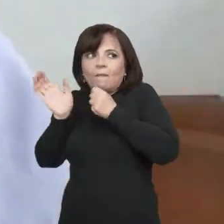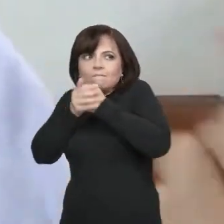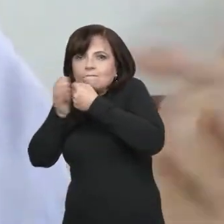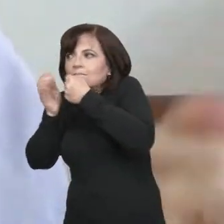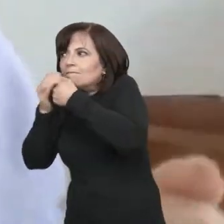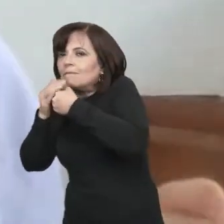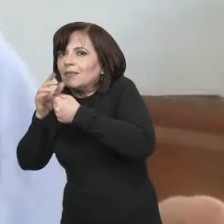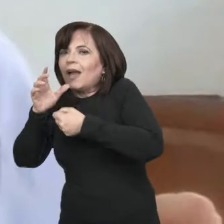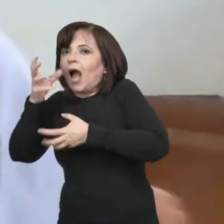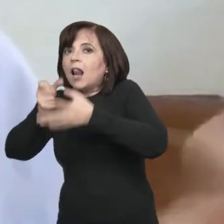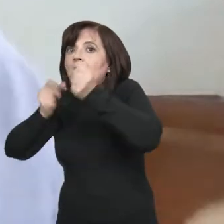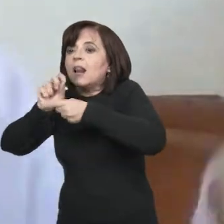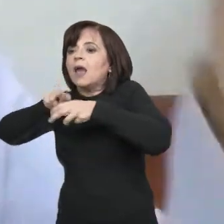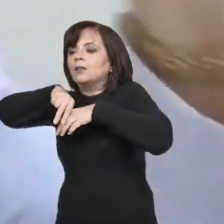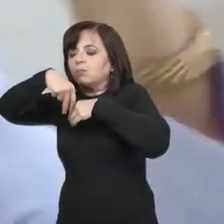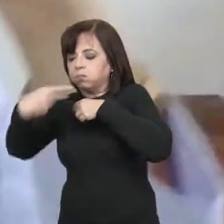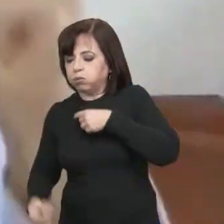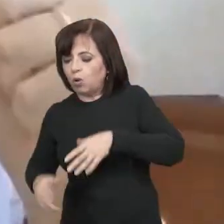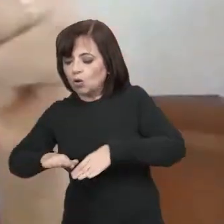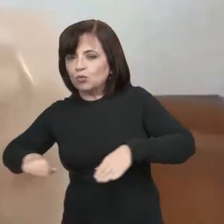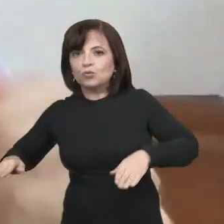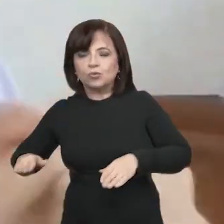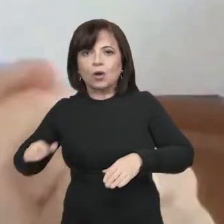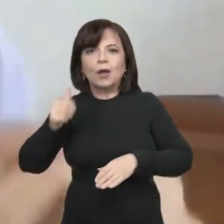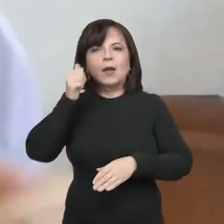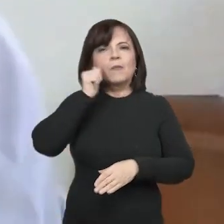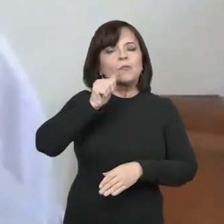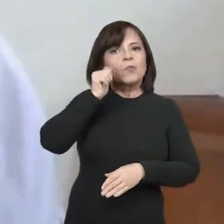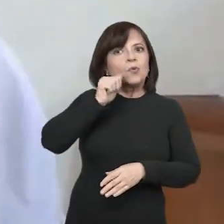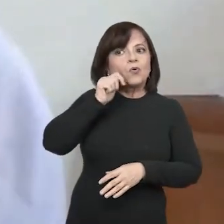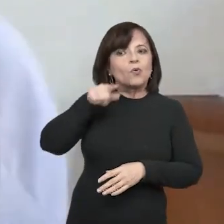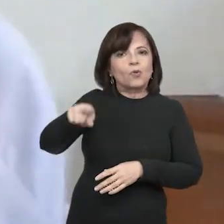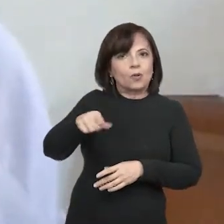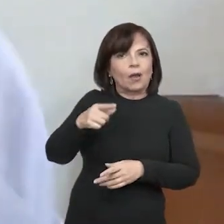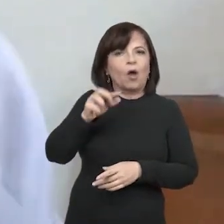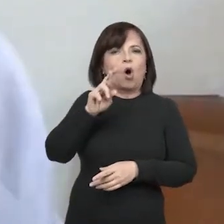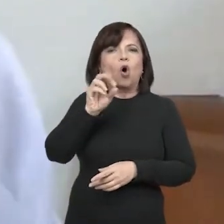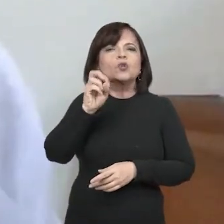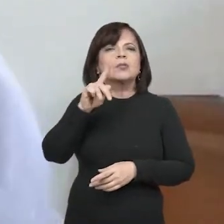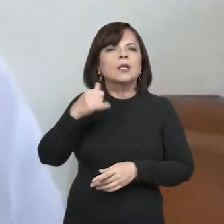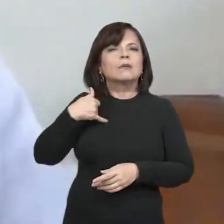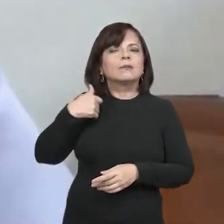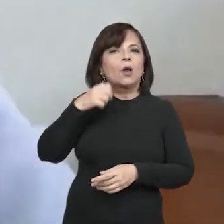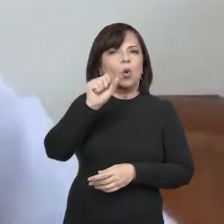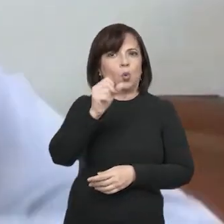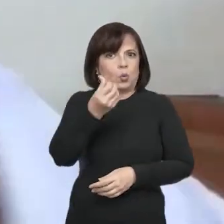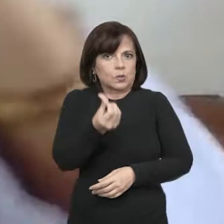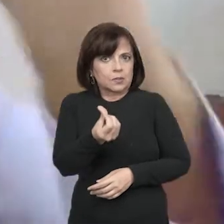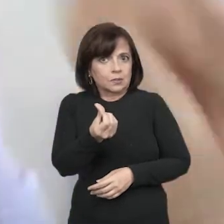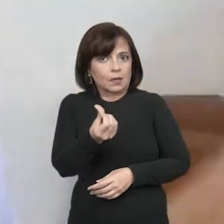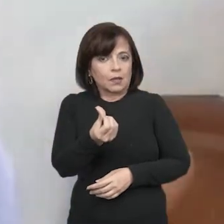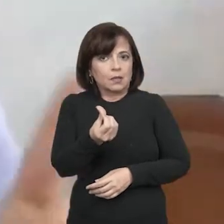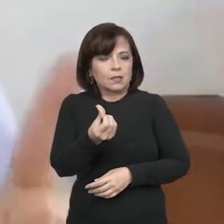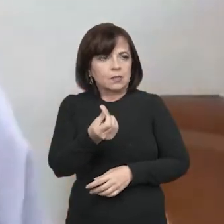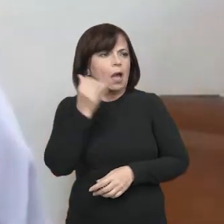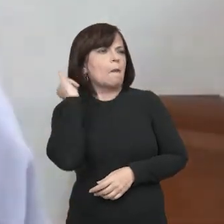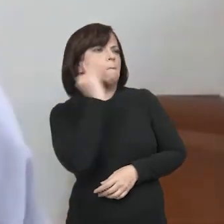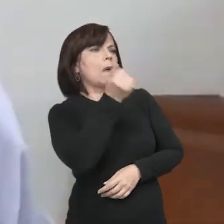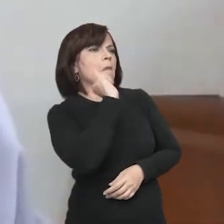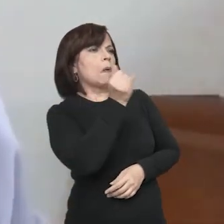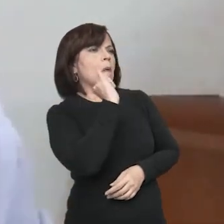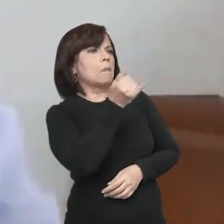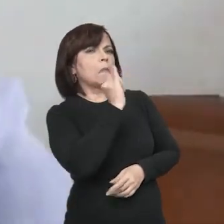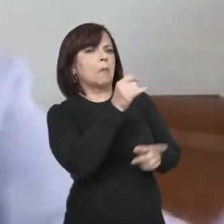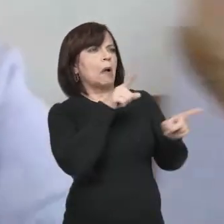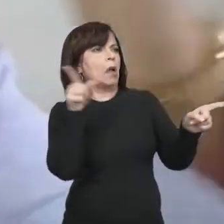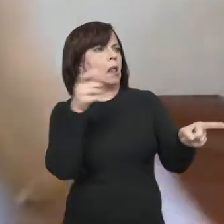E aí, a senhora Rosângela, que estava nos cuidados imediatos da menina Kathleen, comunicou os fatos a Gilmar